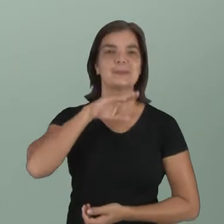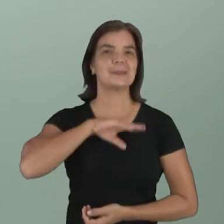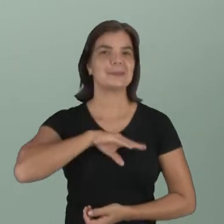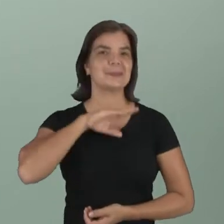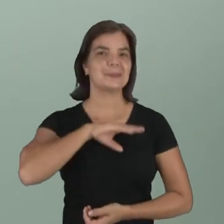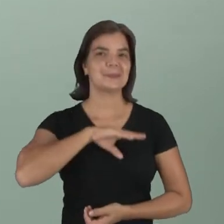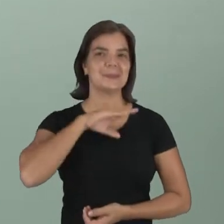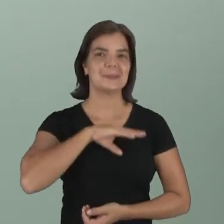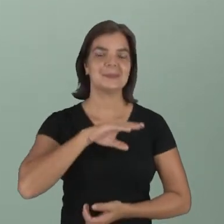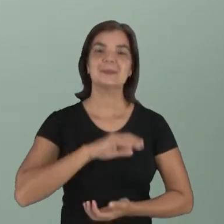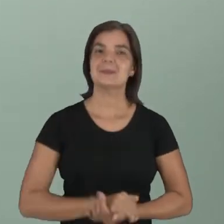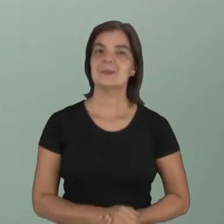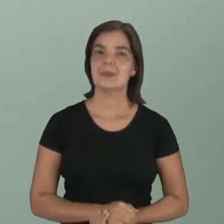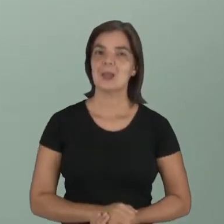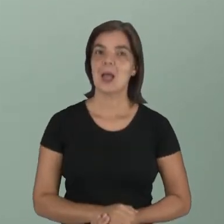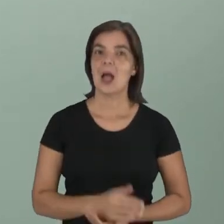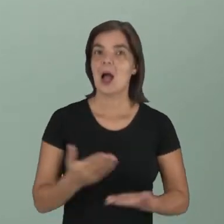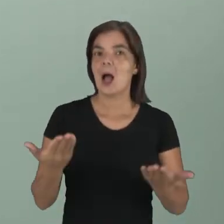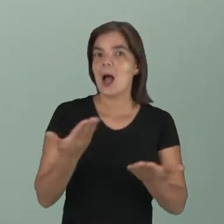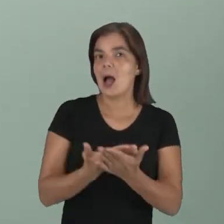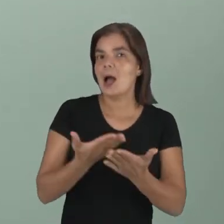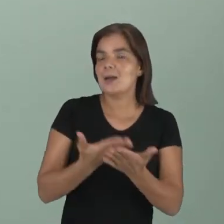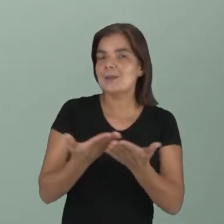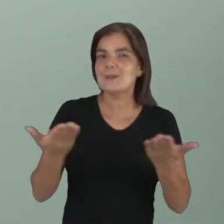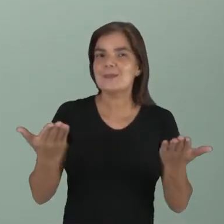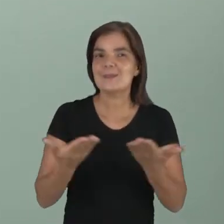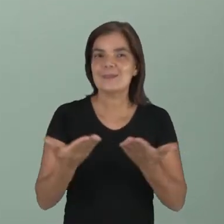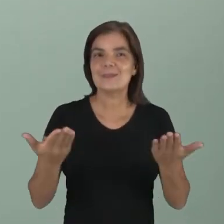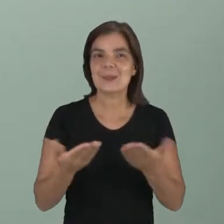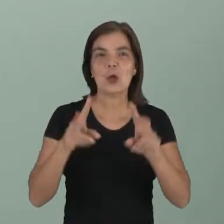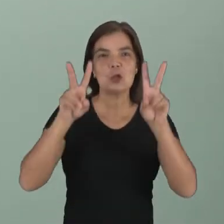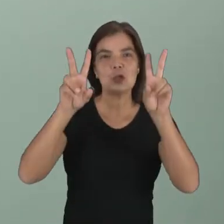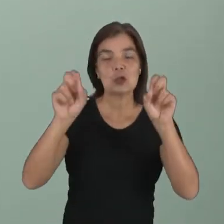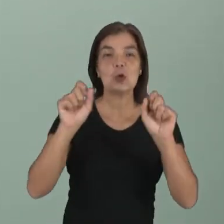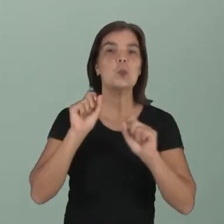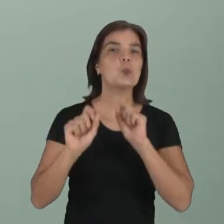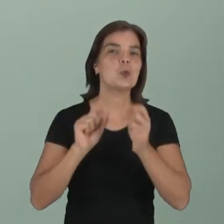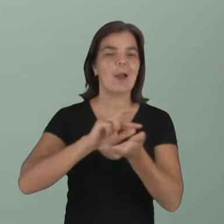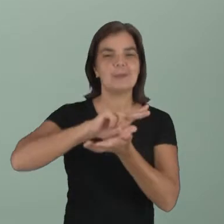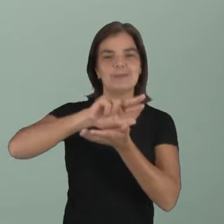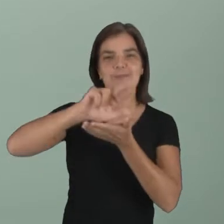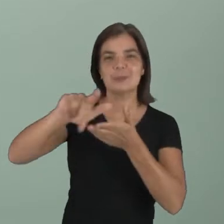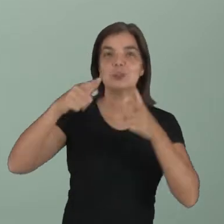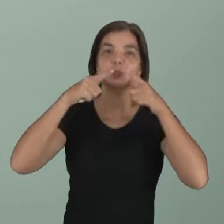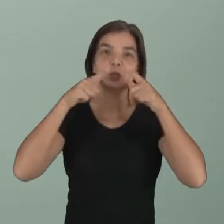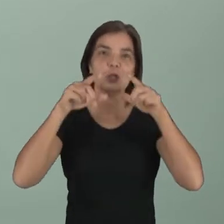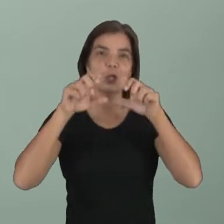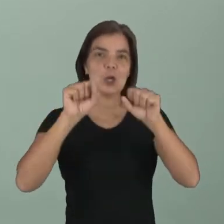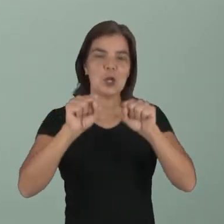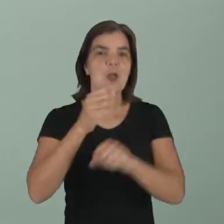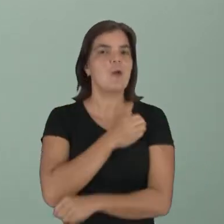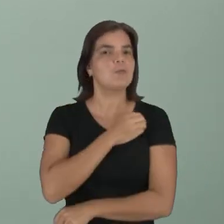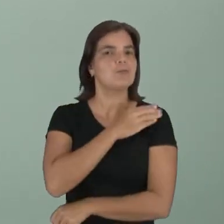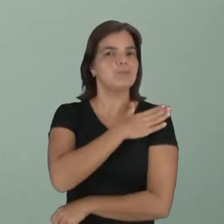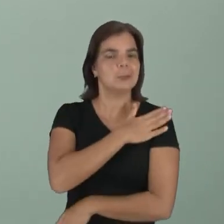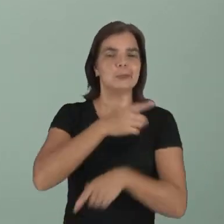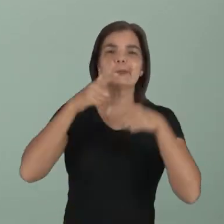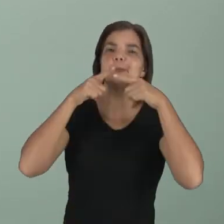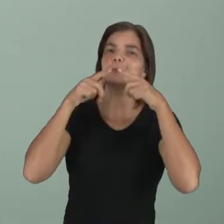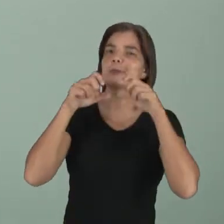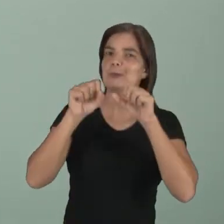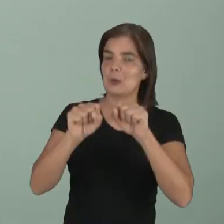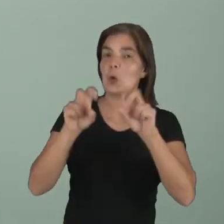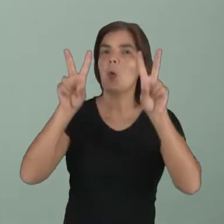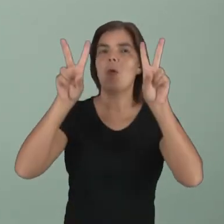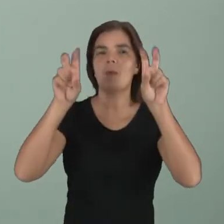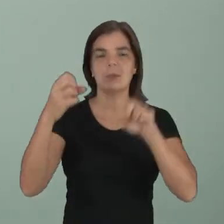língua portuguesa. A nossa aula de hoje é sobre variação linguística e preconceito linguístico, um